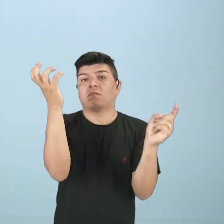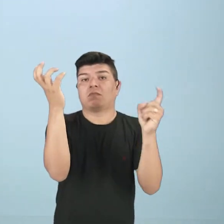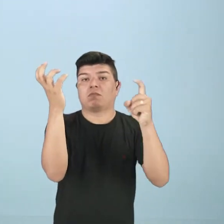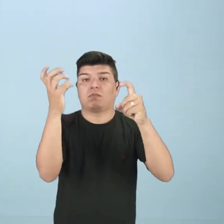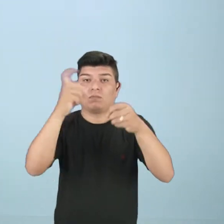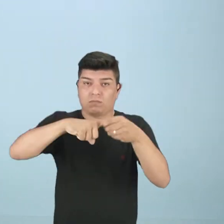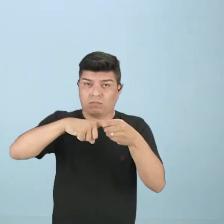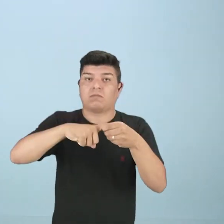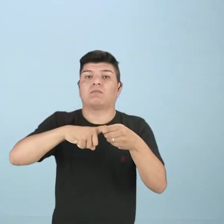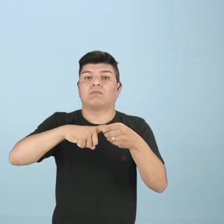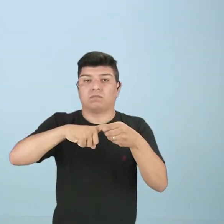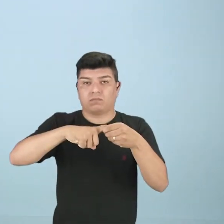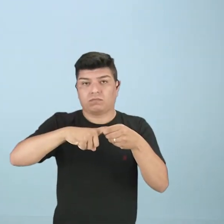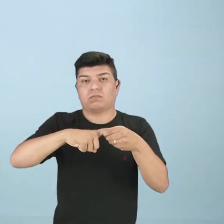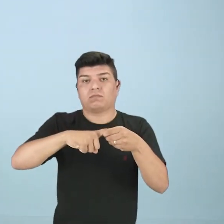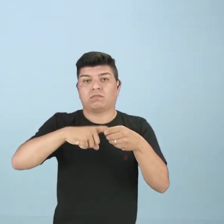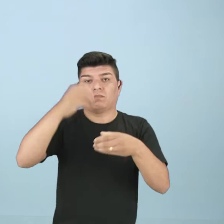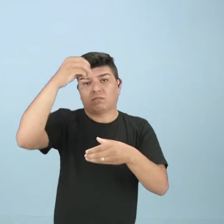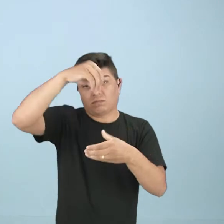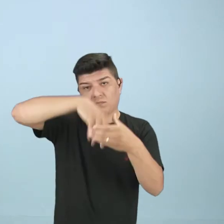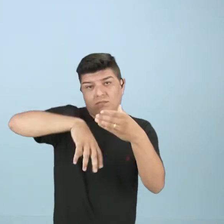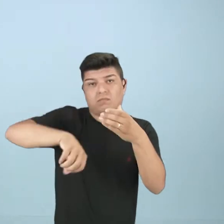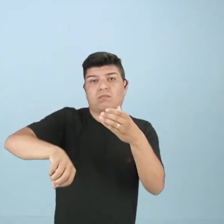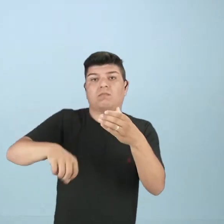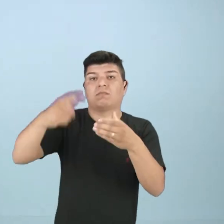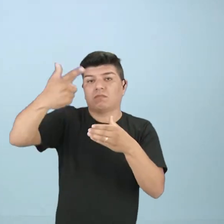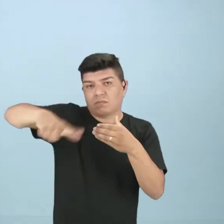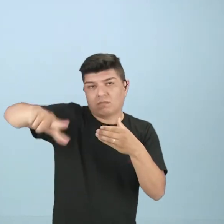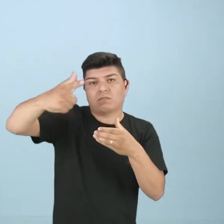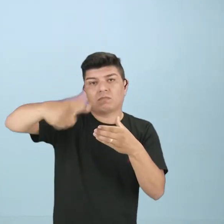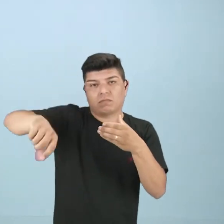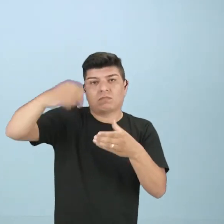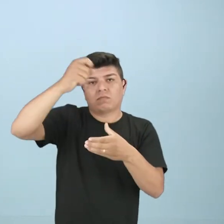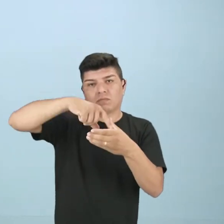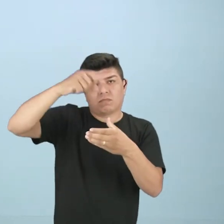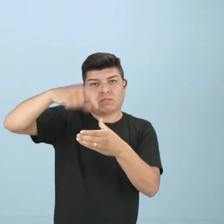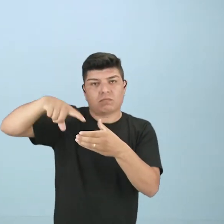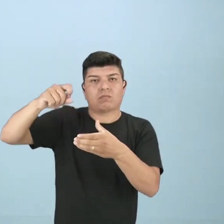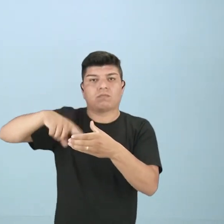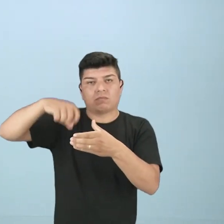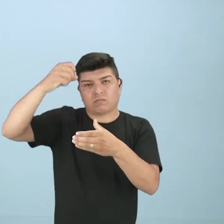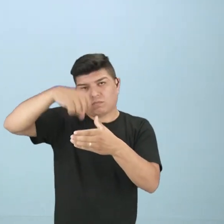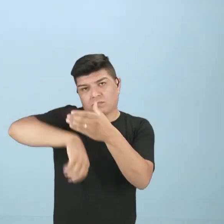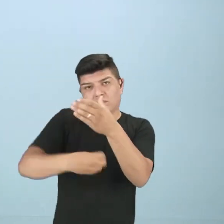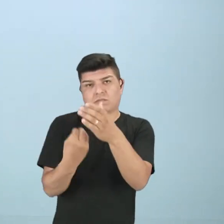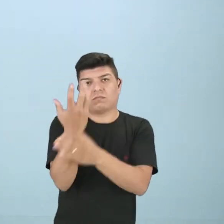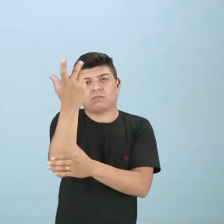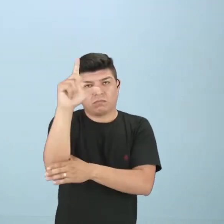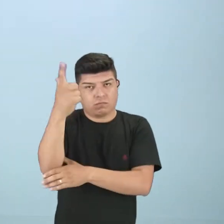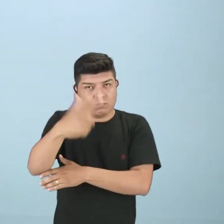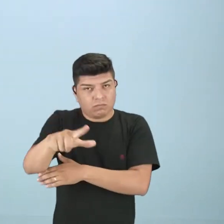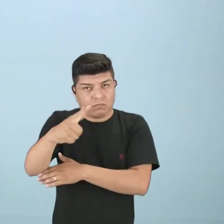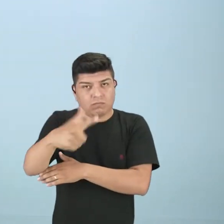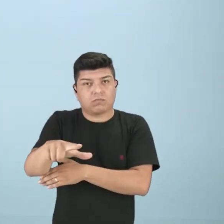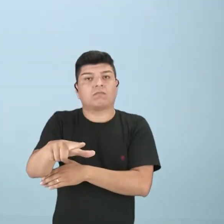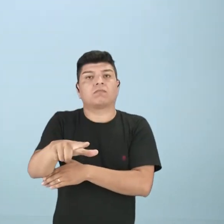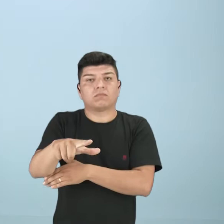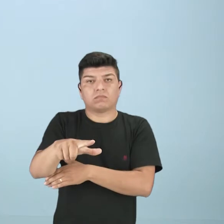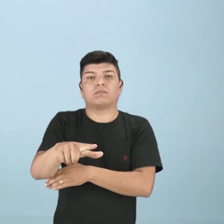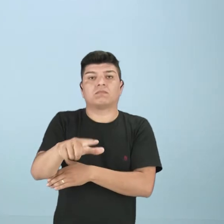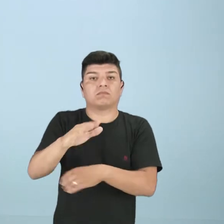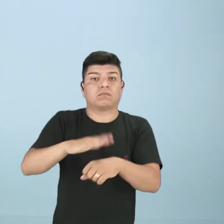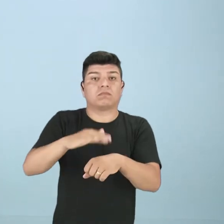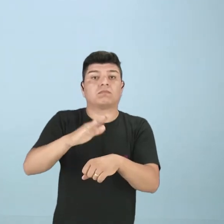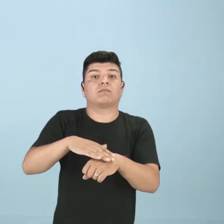repor, certo? Vamos ter que reflorestar essa área que foi desmatada. Ok? Isso aí é mais de